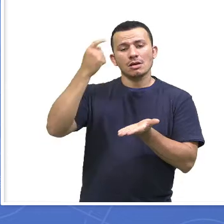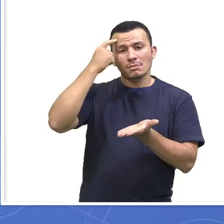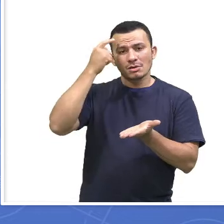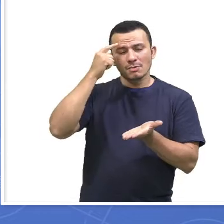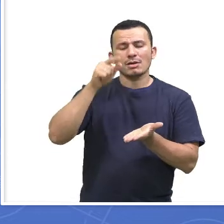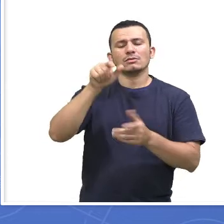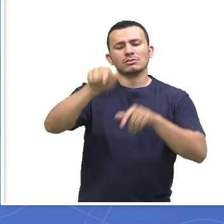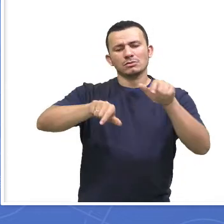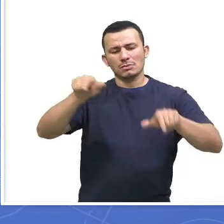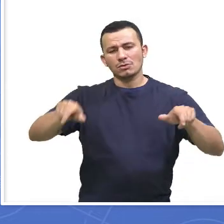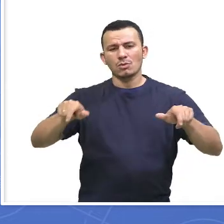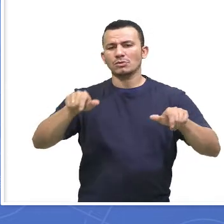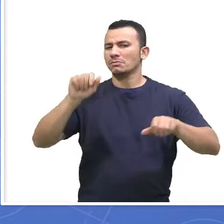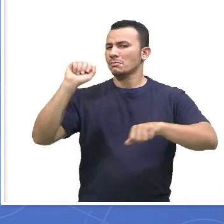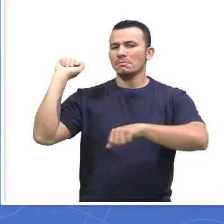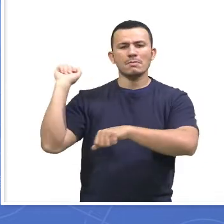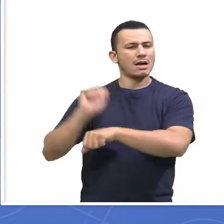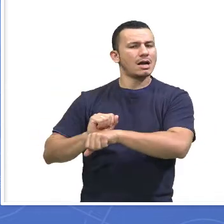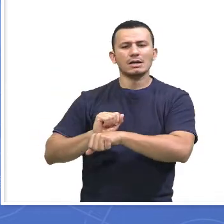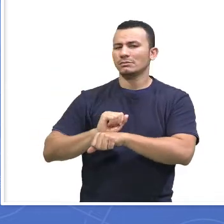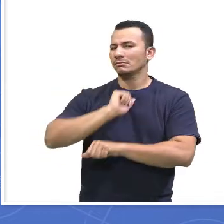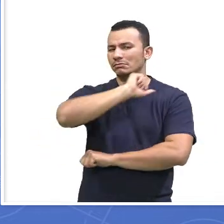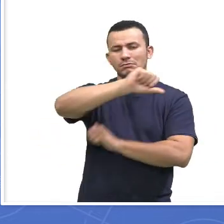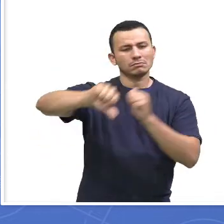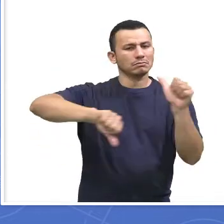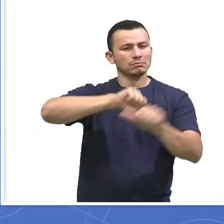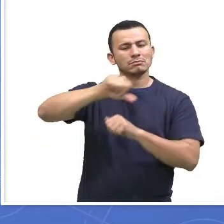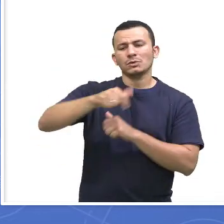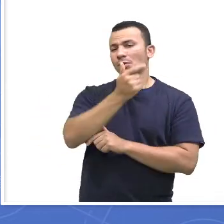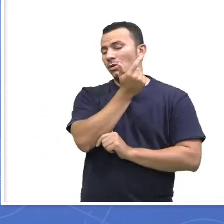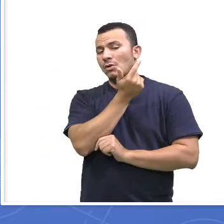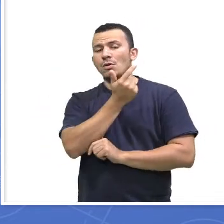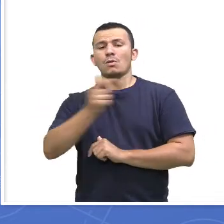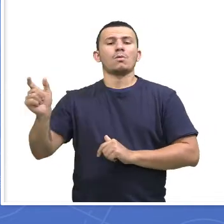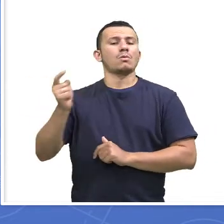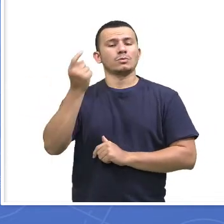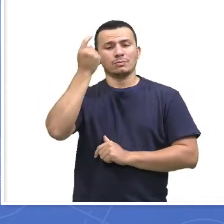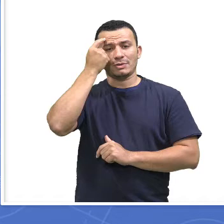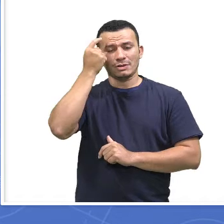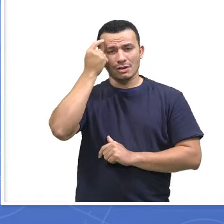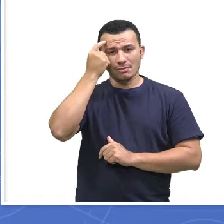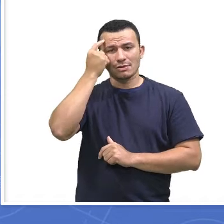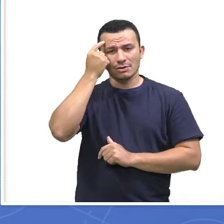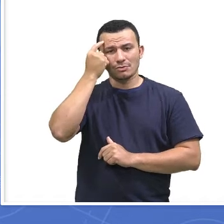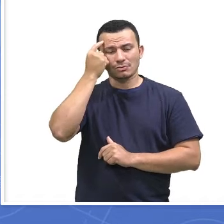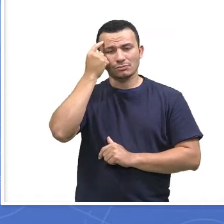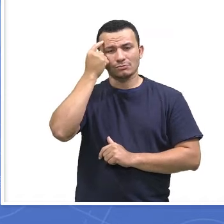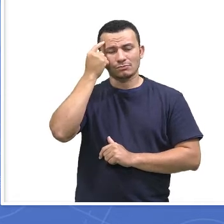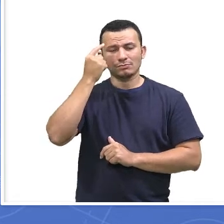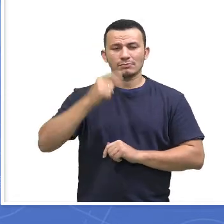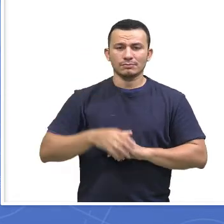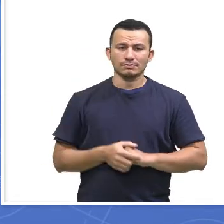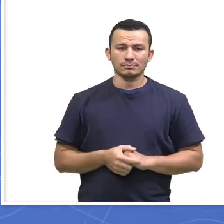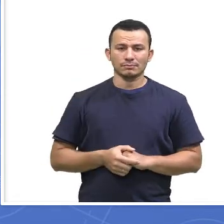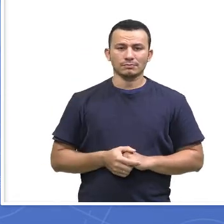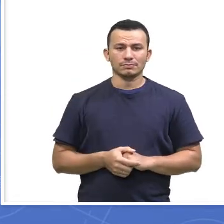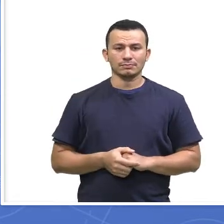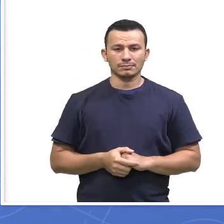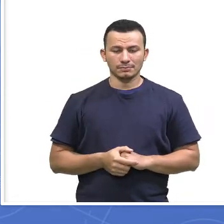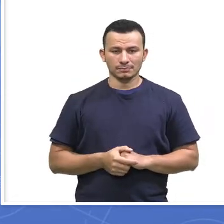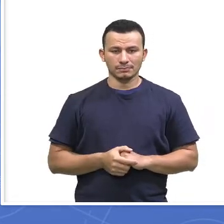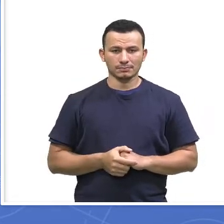ela parou, né? Ela foi substituída pelo antropocentrismo, né?